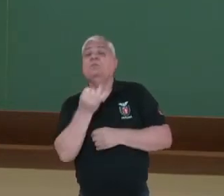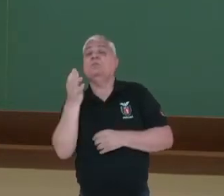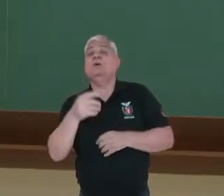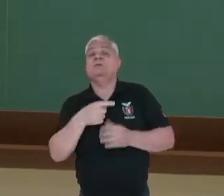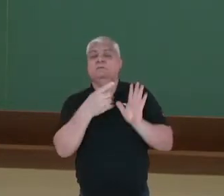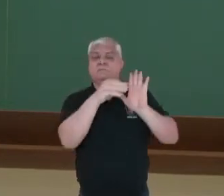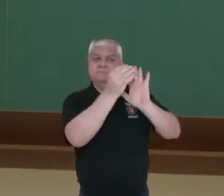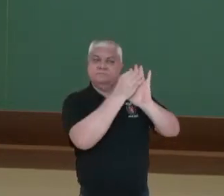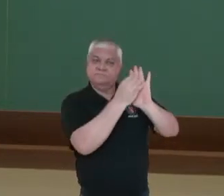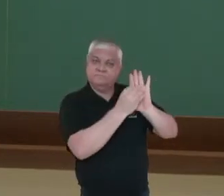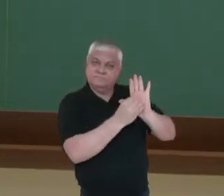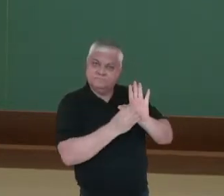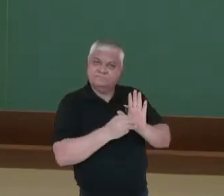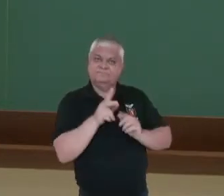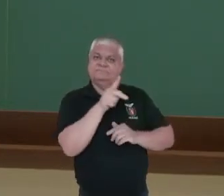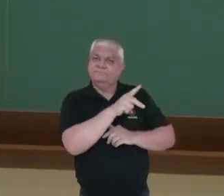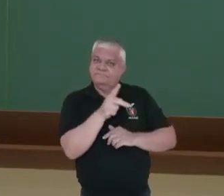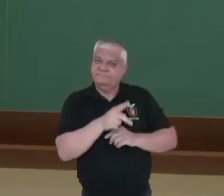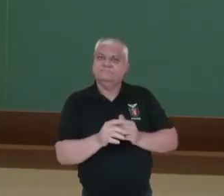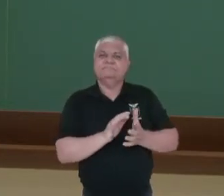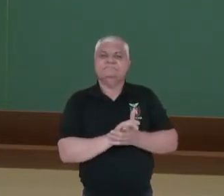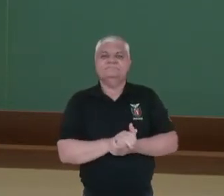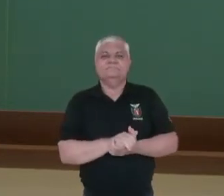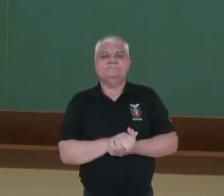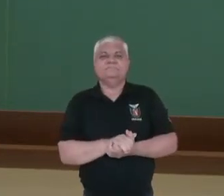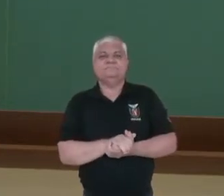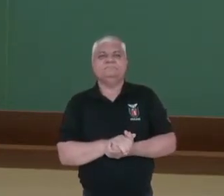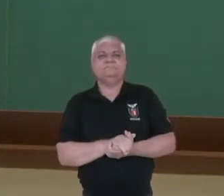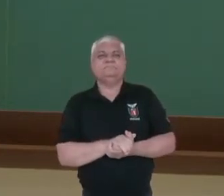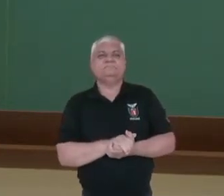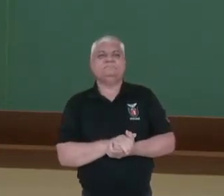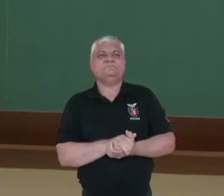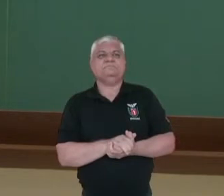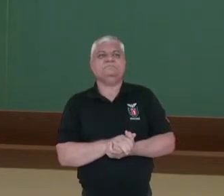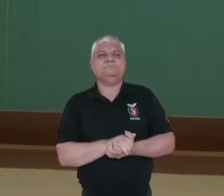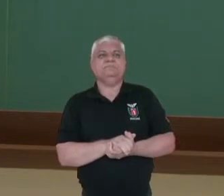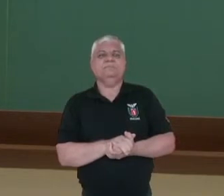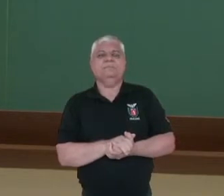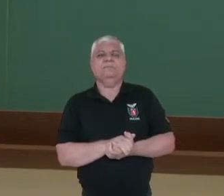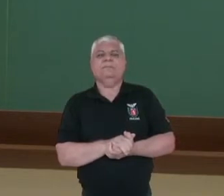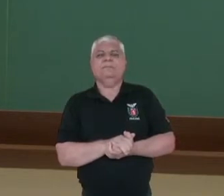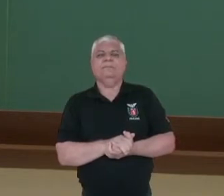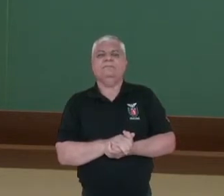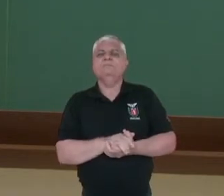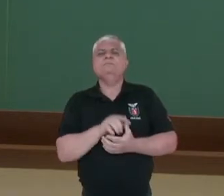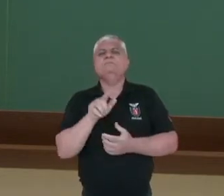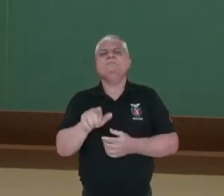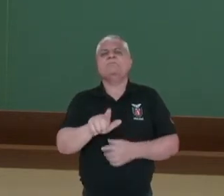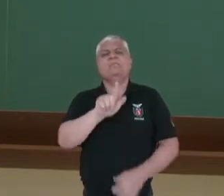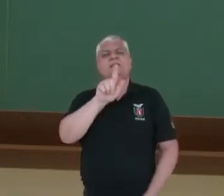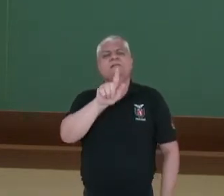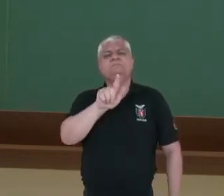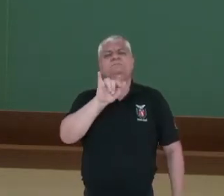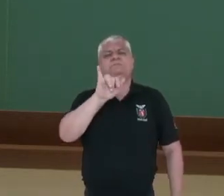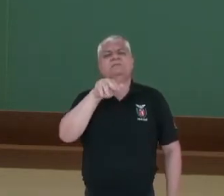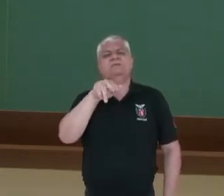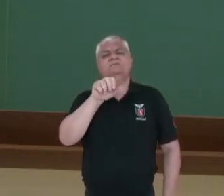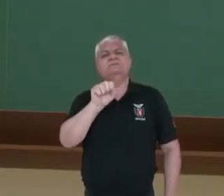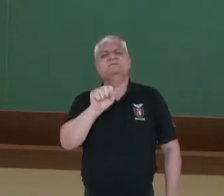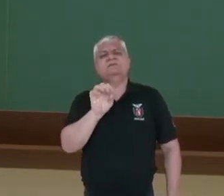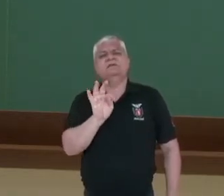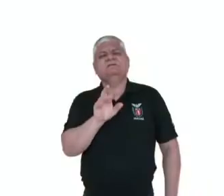junto com a alta teu tempo né e eu ficava ginástica proporciona